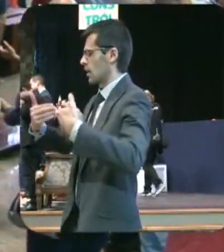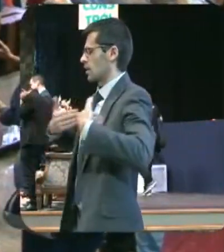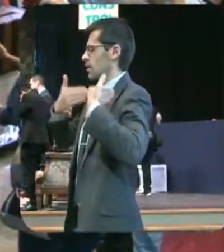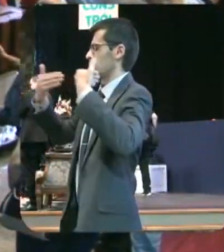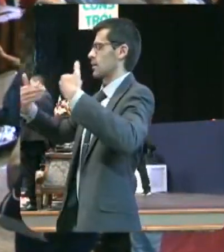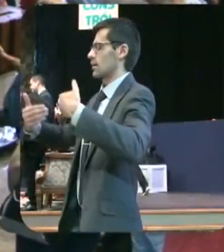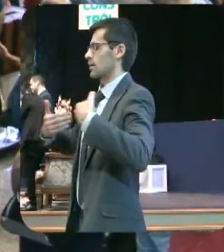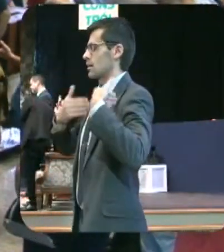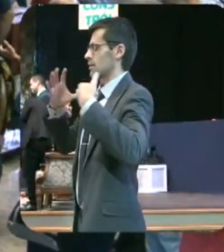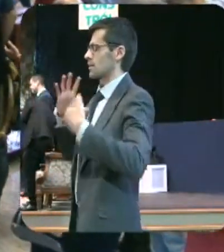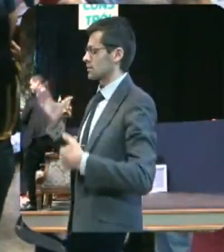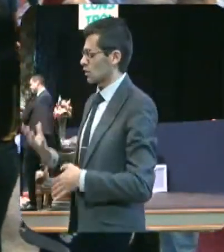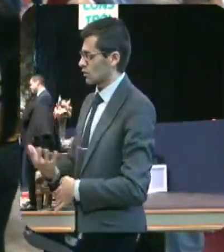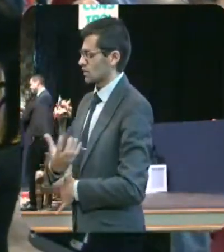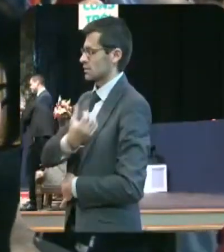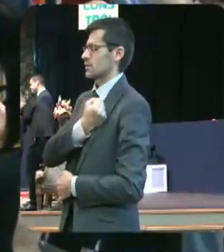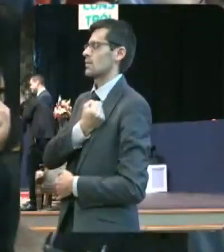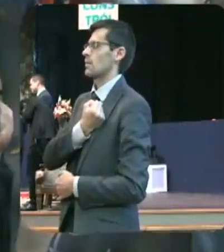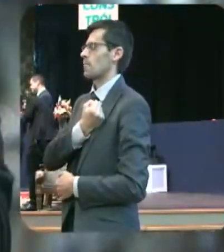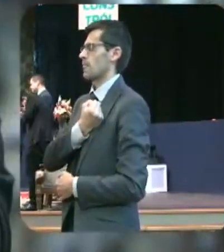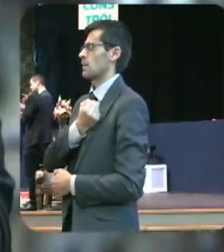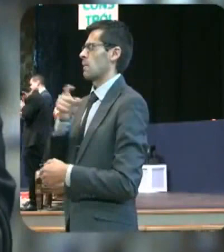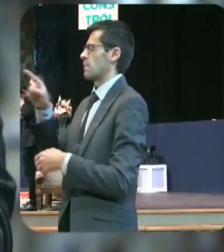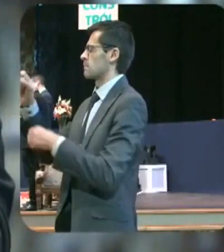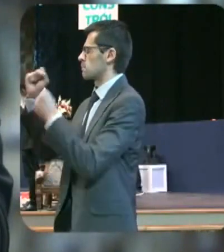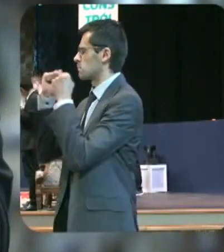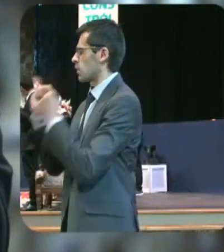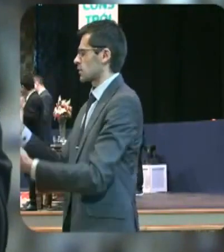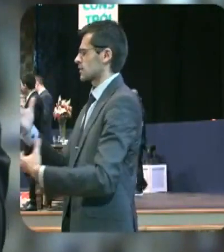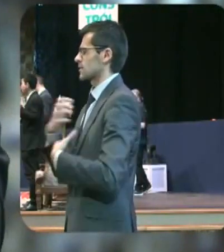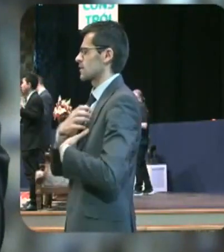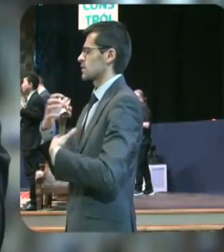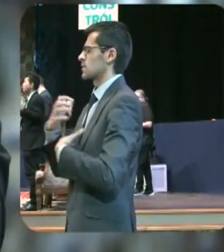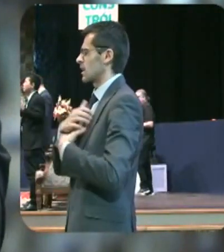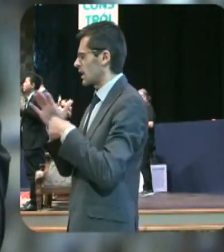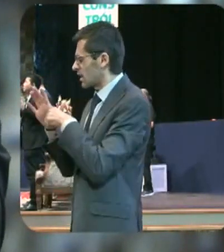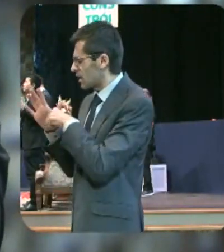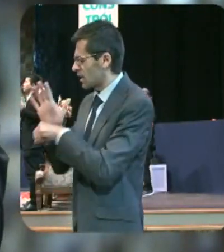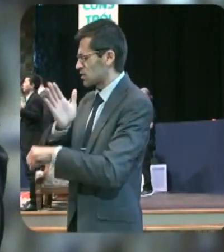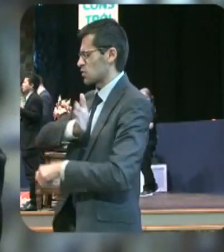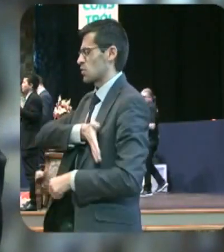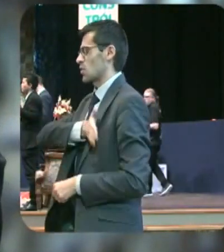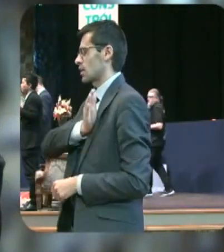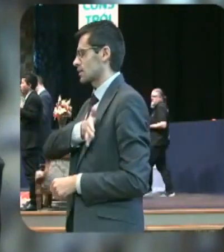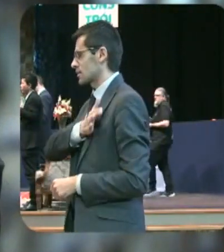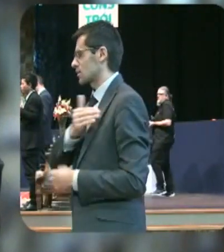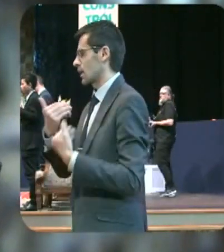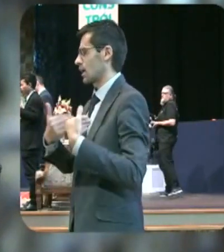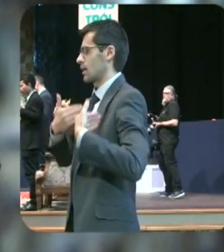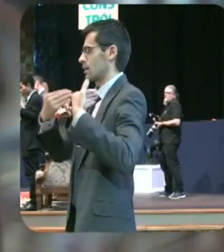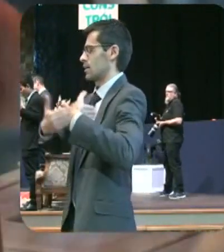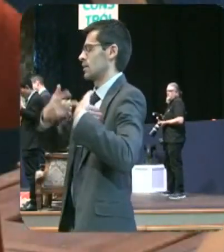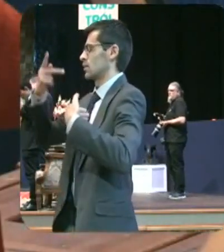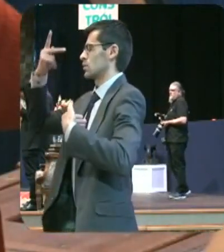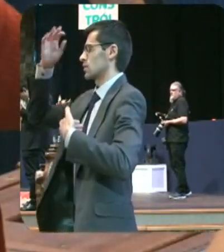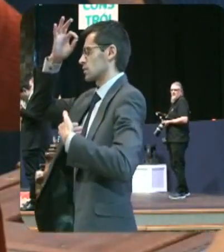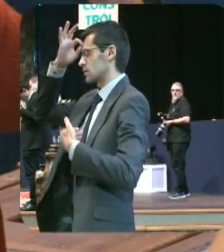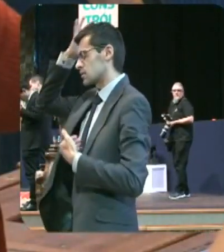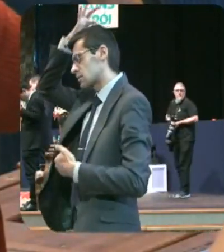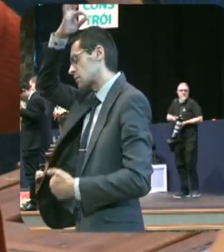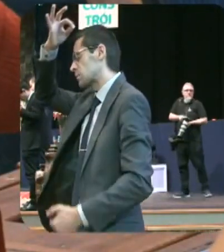da salvação seja, Senhor, uma marca. Enche, Pai, o coração da alegria do teu